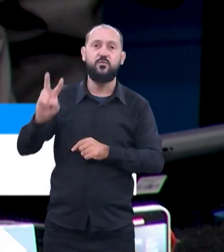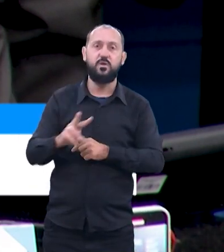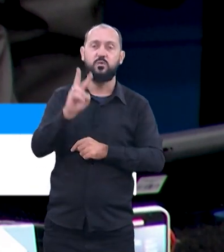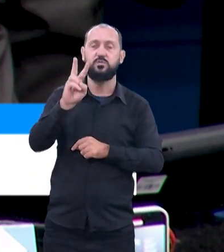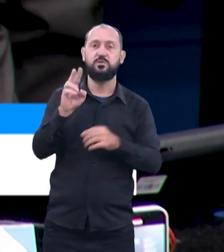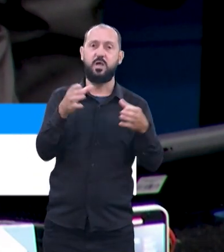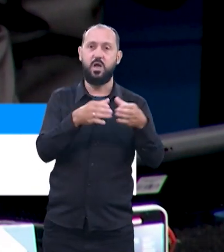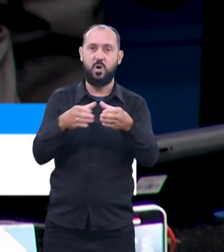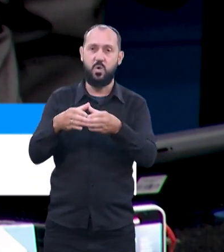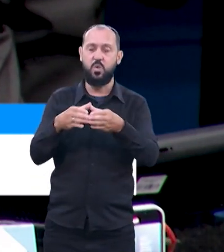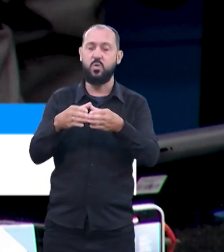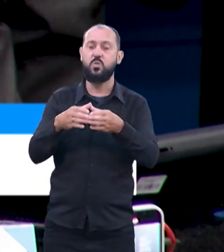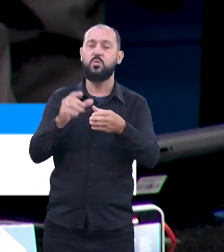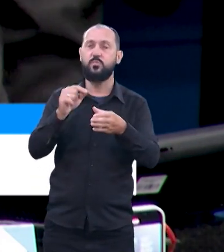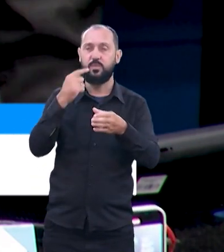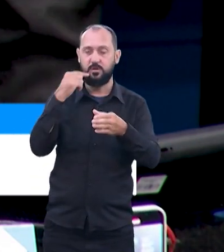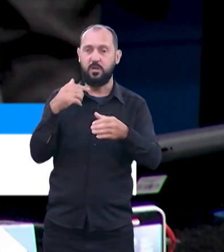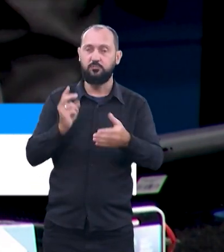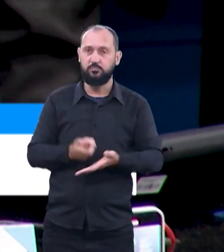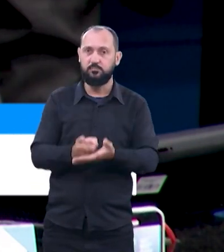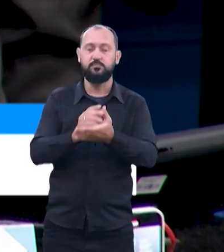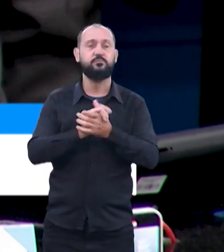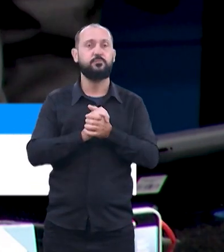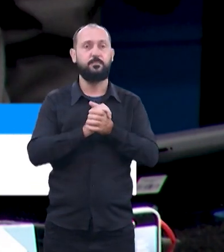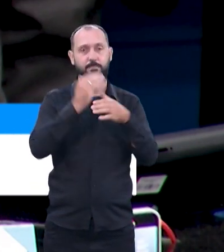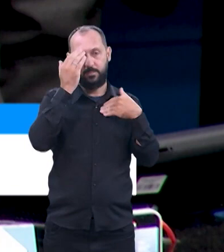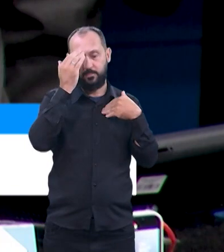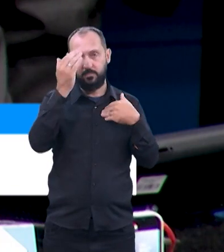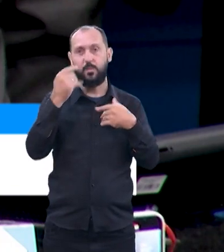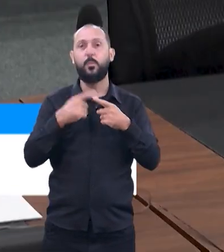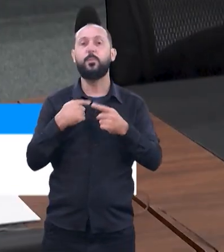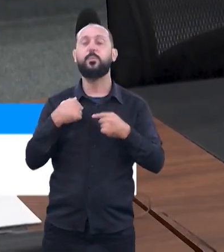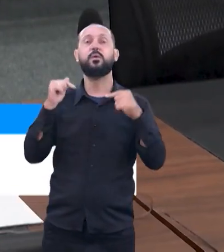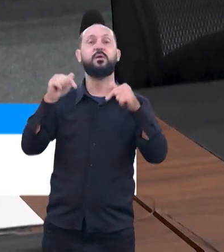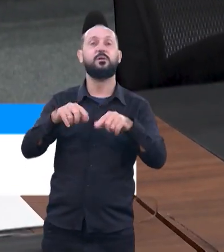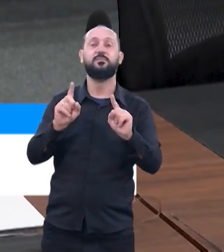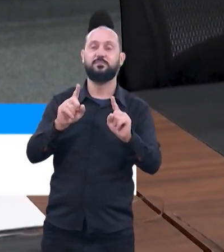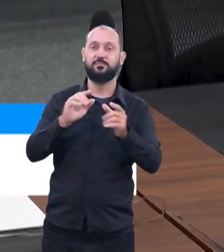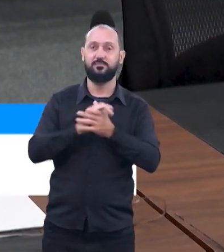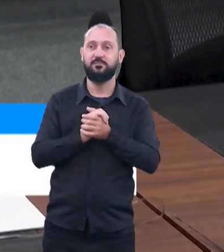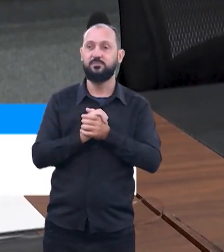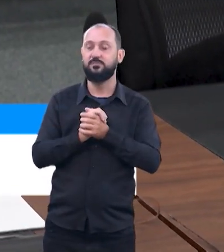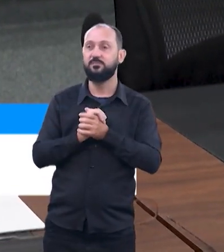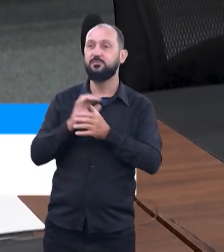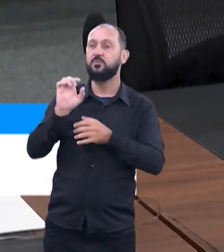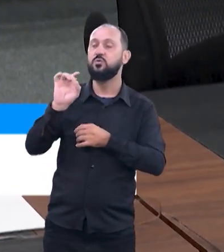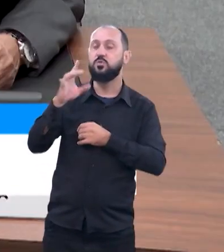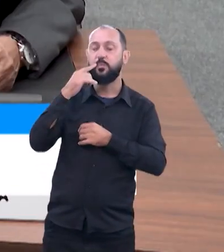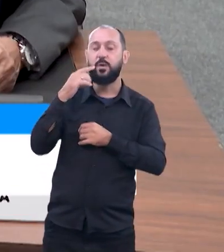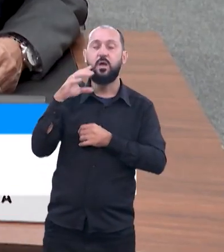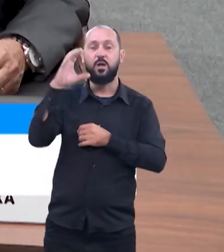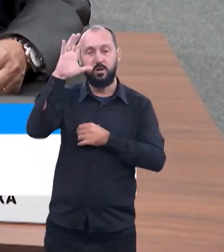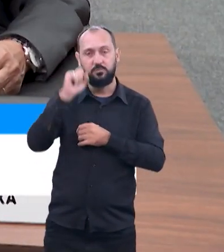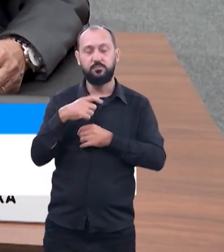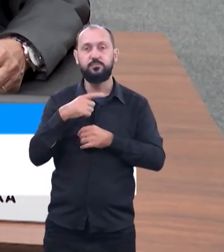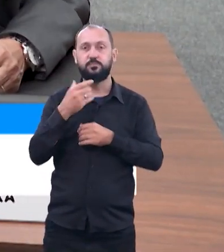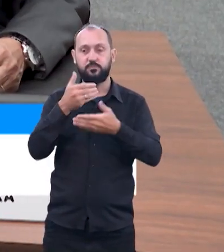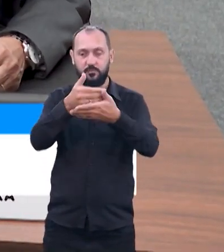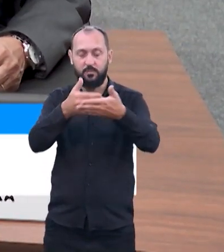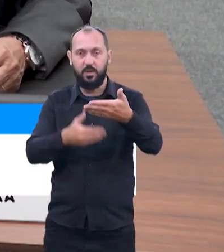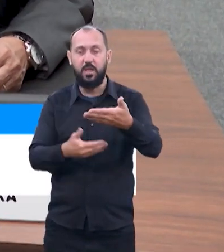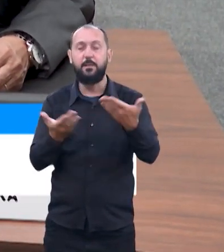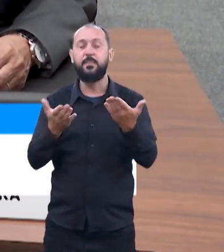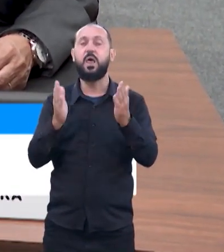Excelência, mas se a gente puder valorizar a nossa comissão, com certeza ela está em andamento. Obrigado, deputado. Aqui eu não estava, nós podíamos na época fazer, da comissão não estava.